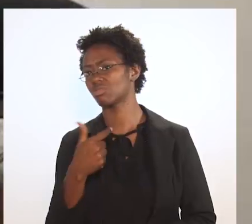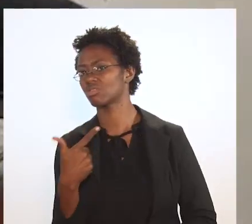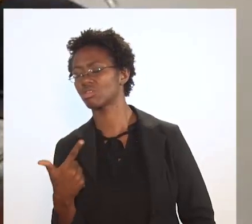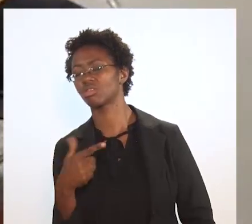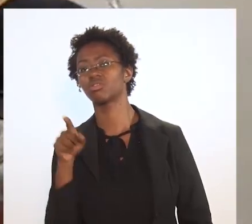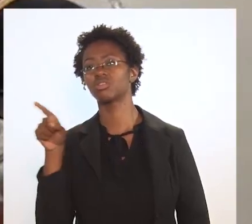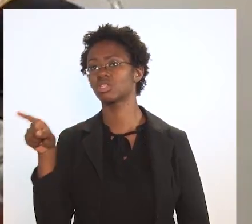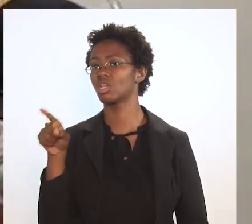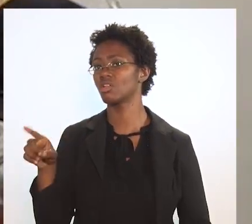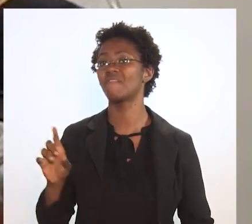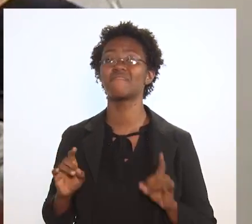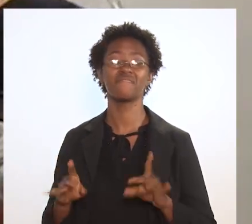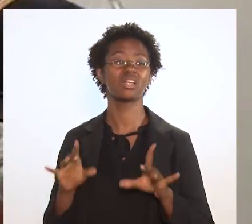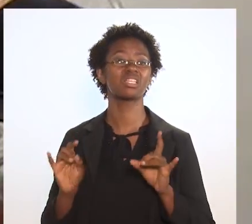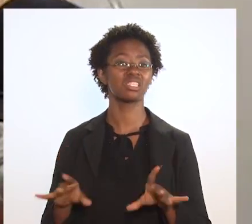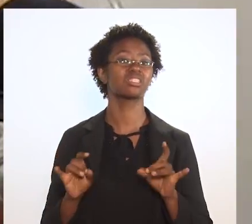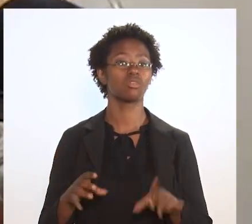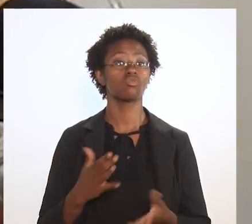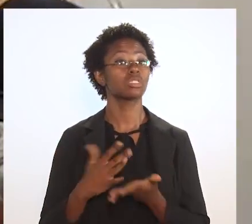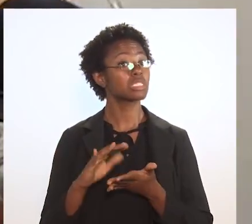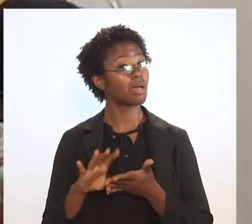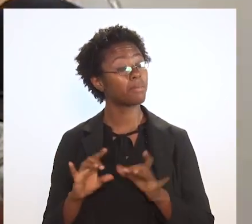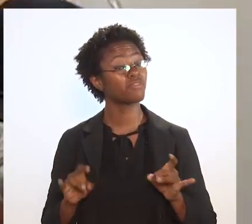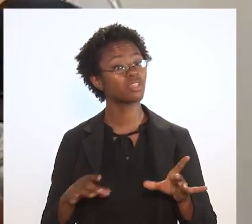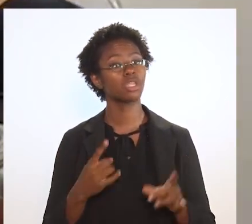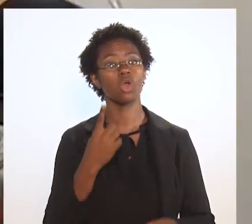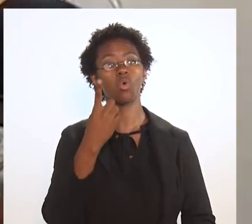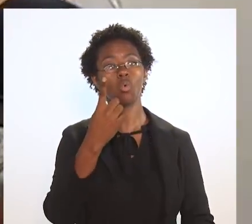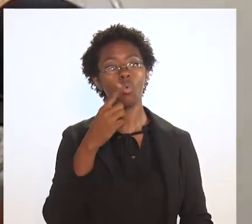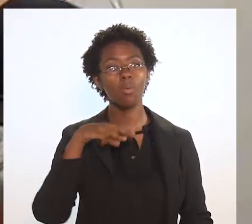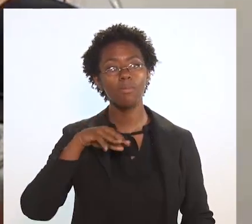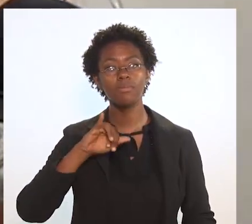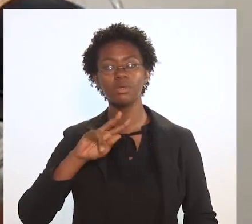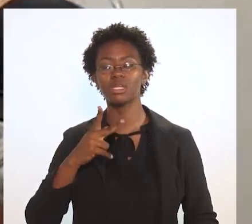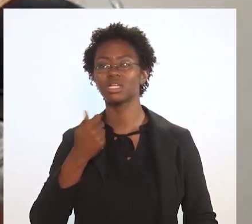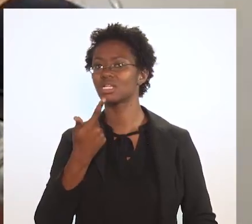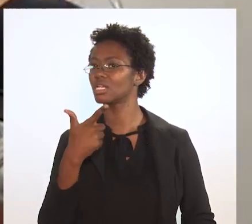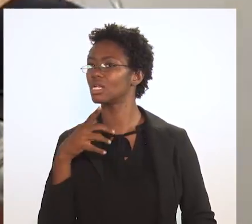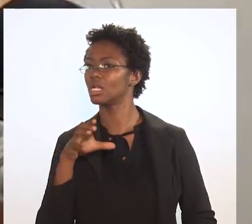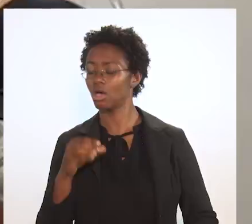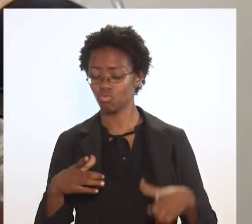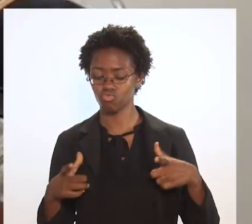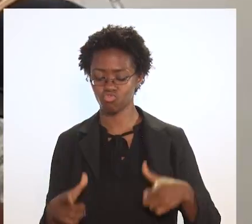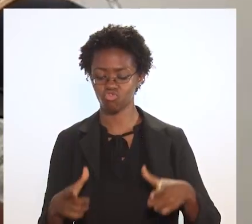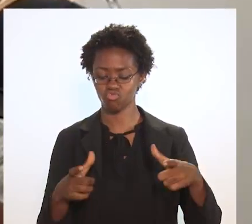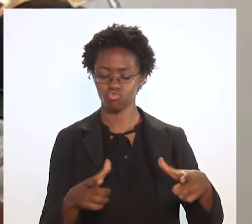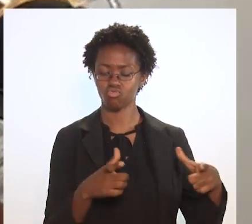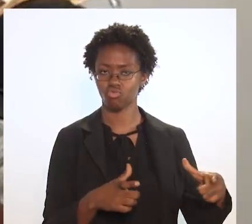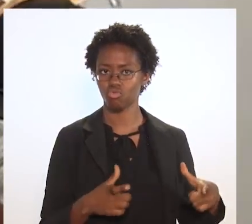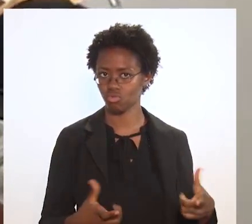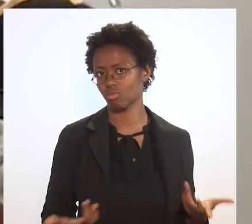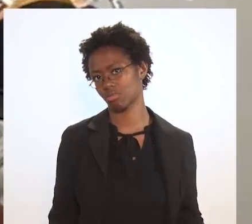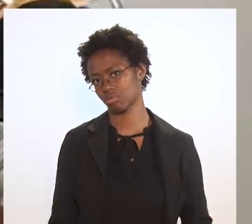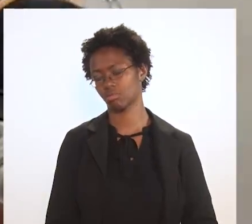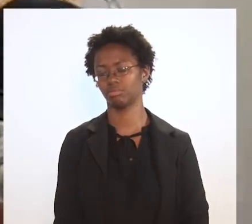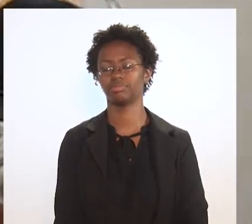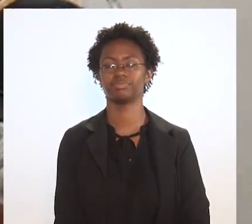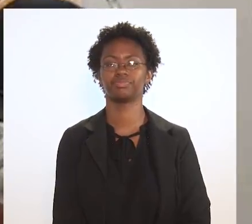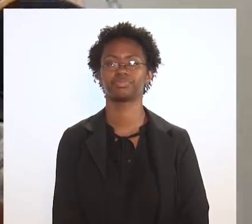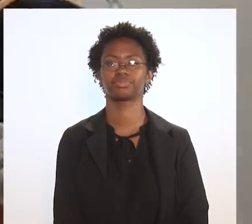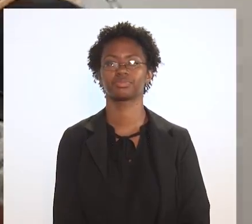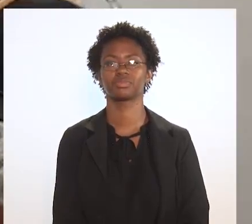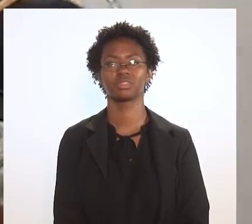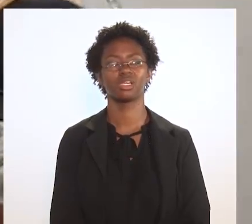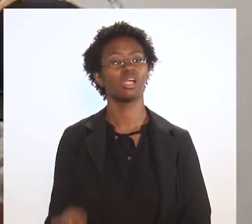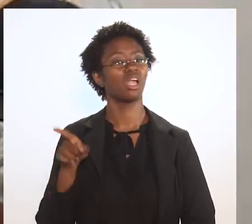o AGP foi o primeiro artista de samba a vender 1 milhão de discos. Né? E ele